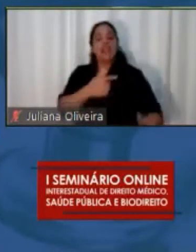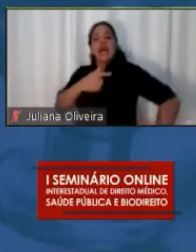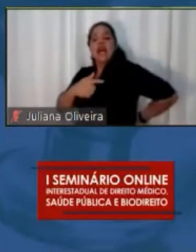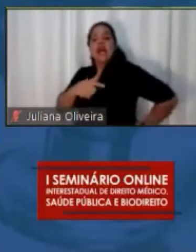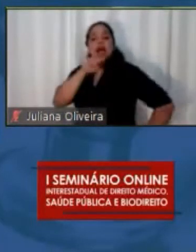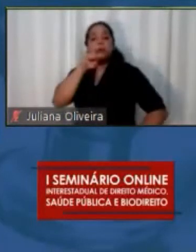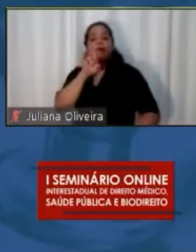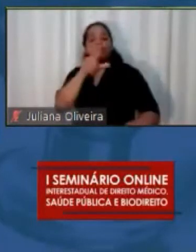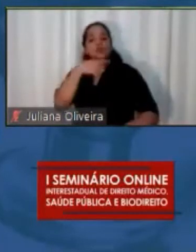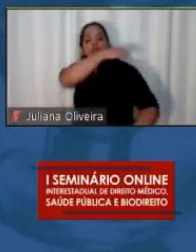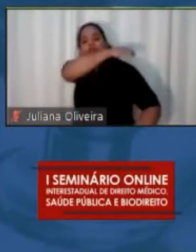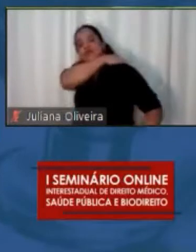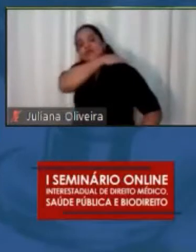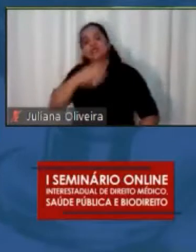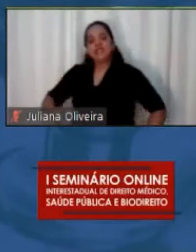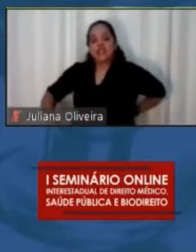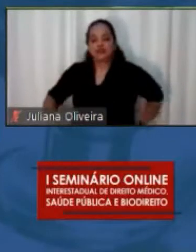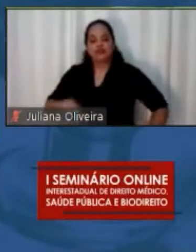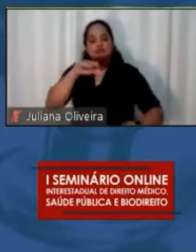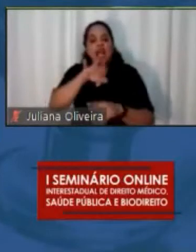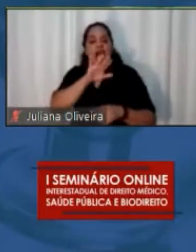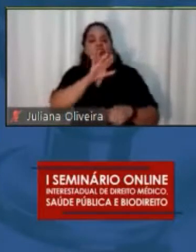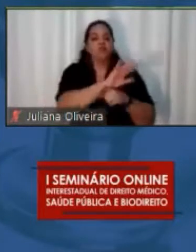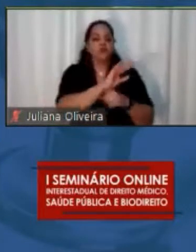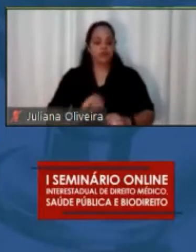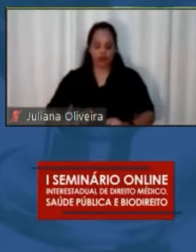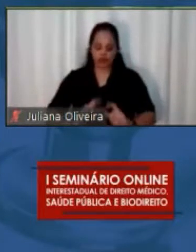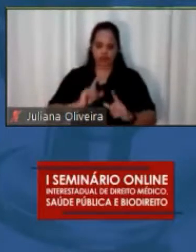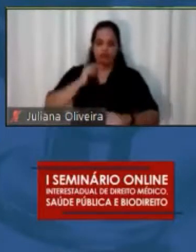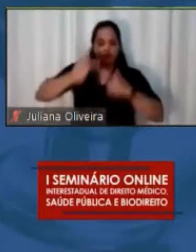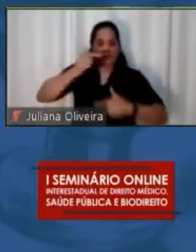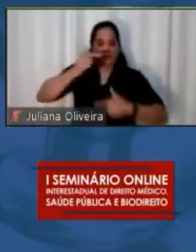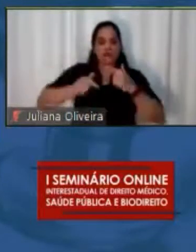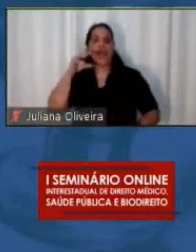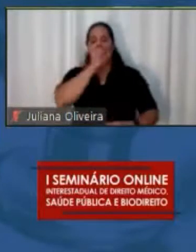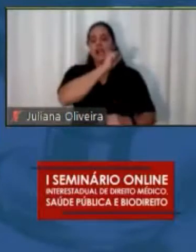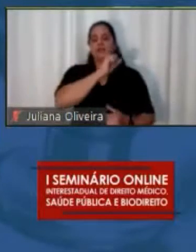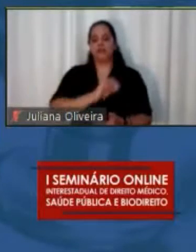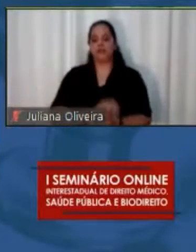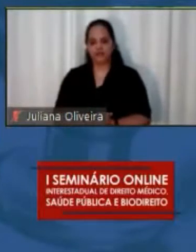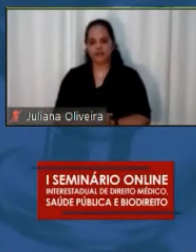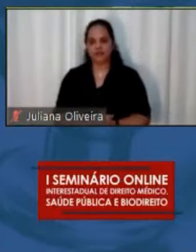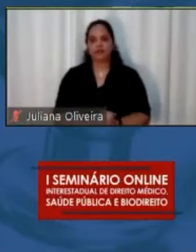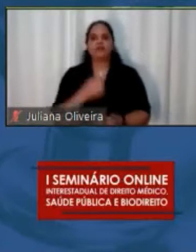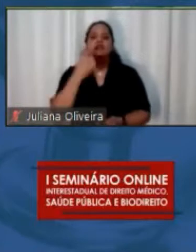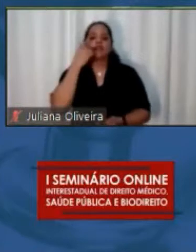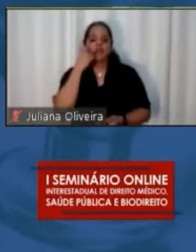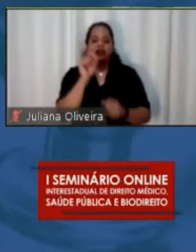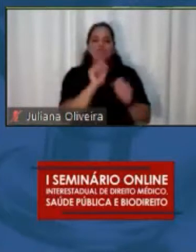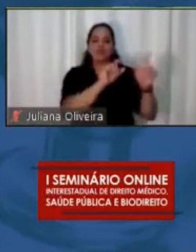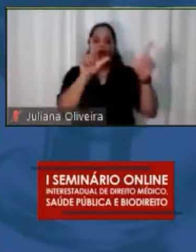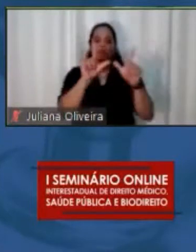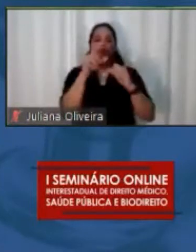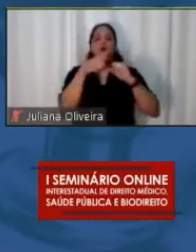às vezes, anemias bastante severas. Para ilustrar, nós temos aqui uma matéria, um artigo, que é um